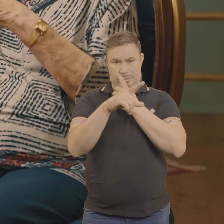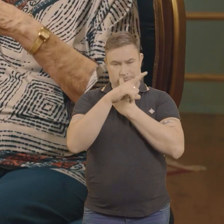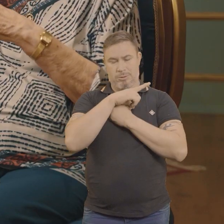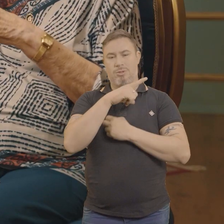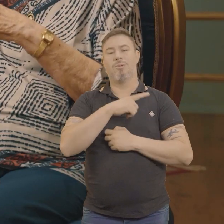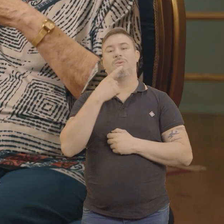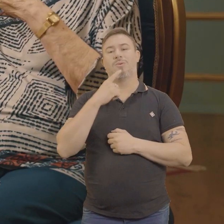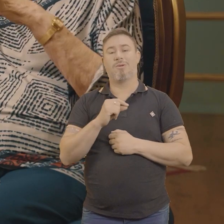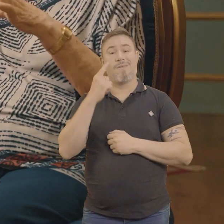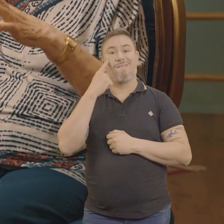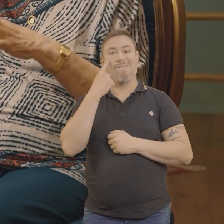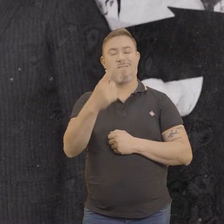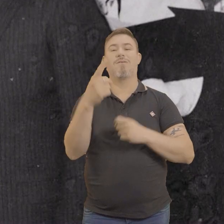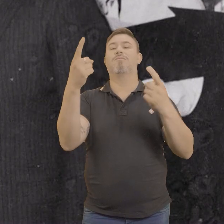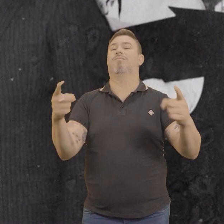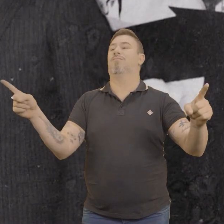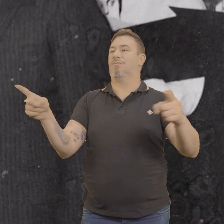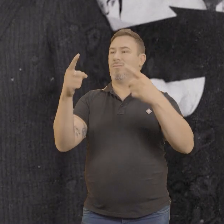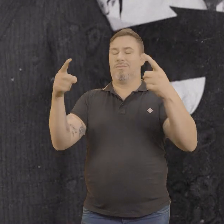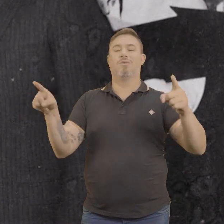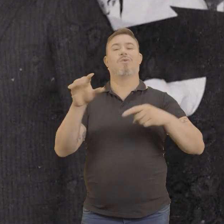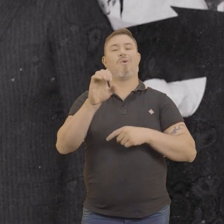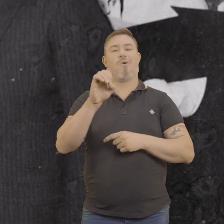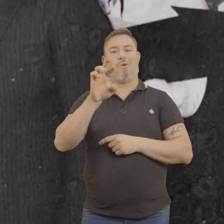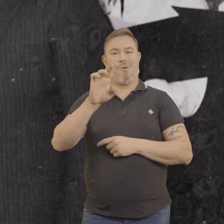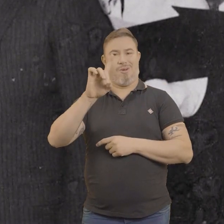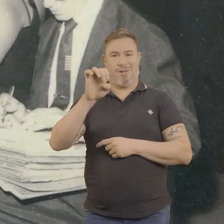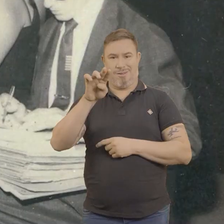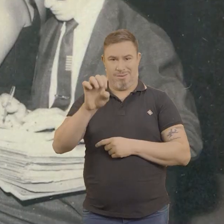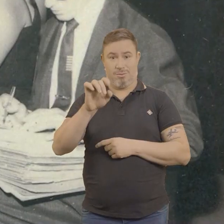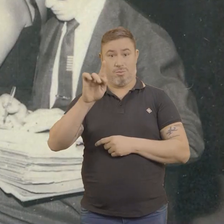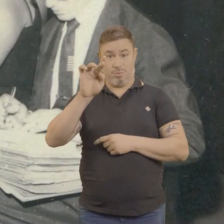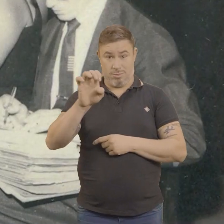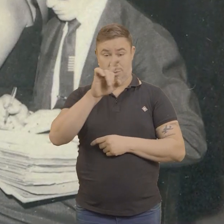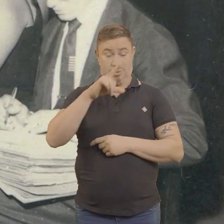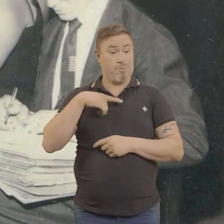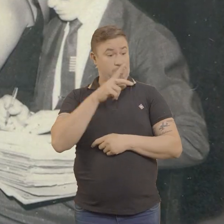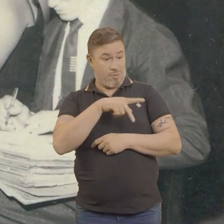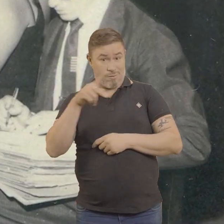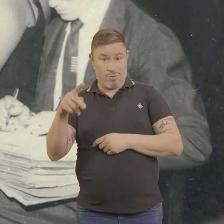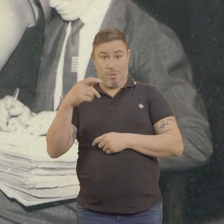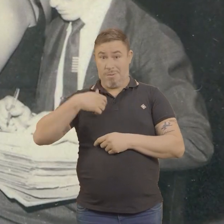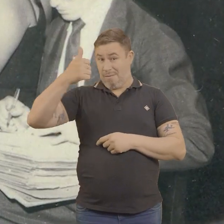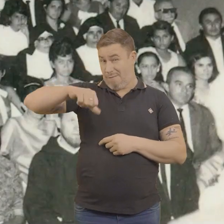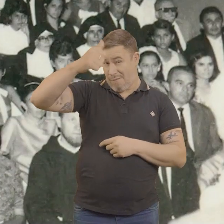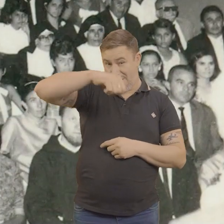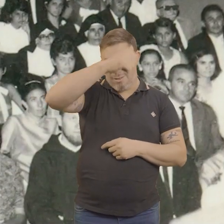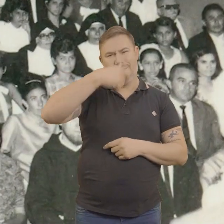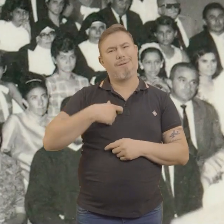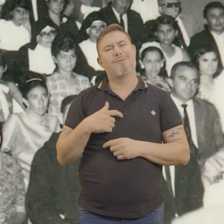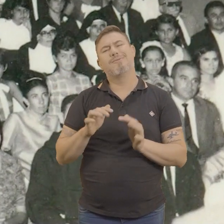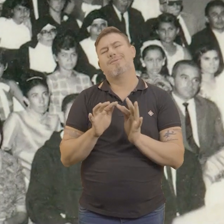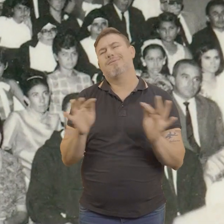que eu vi? Eu vi o maestro, Orlando Leite, as professoras, porque era uma bancada para exame, né? E eu,